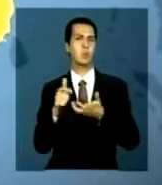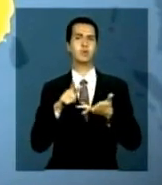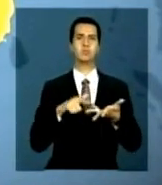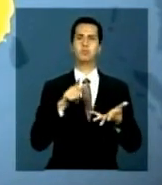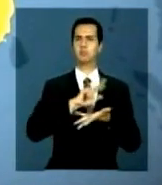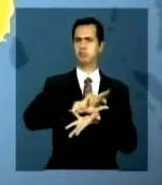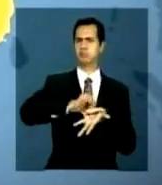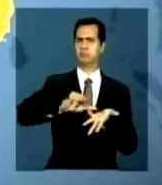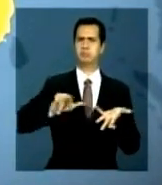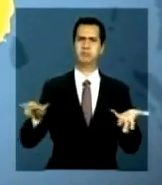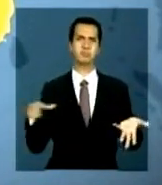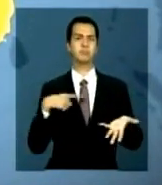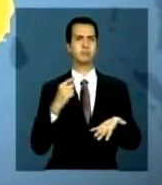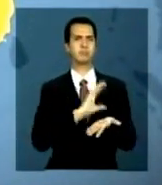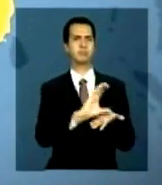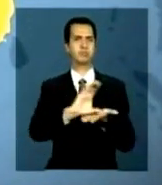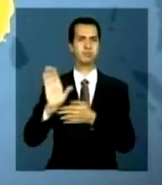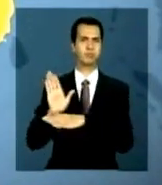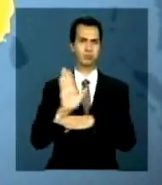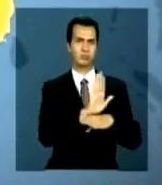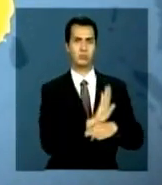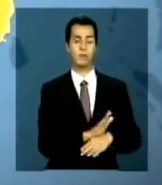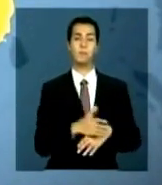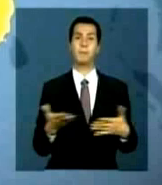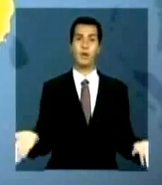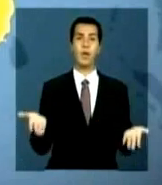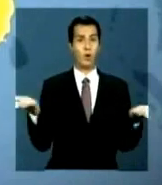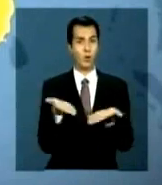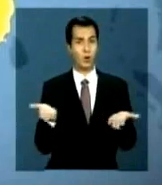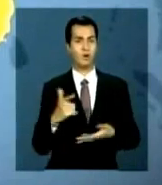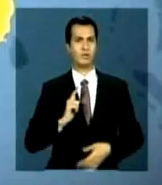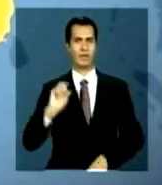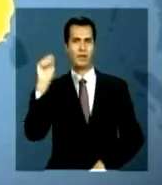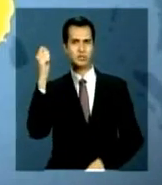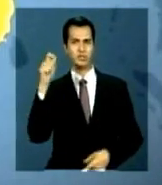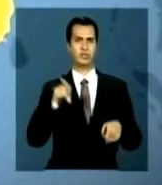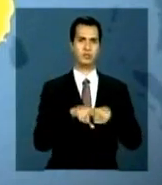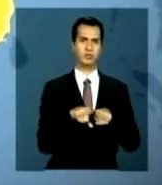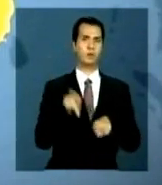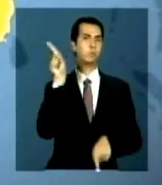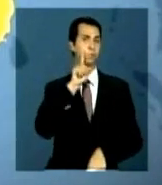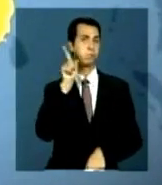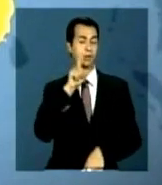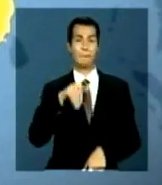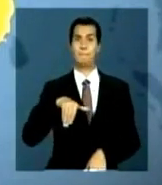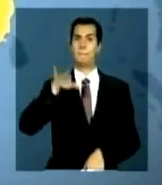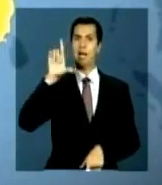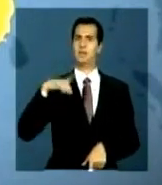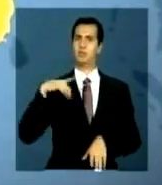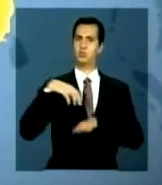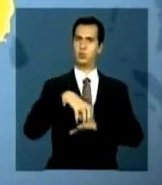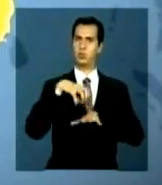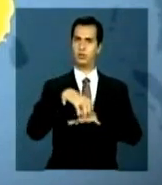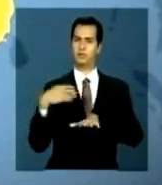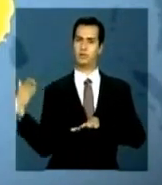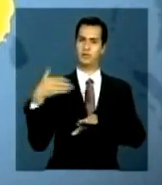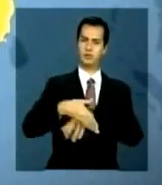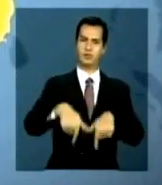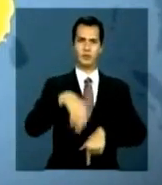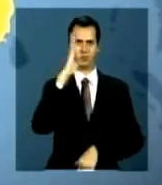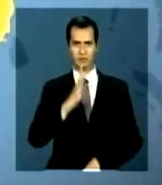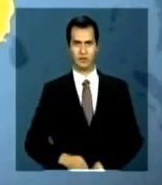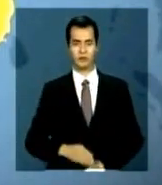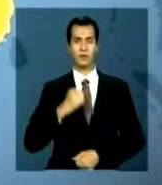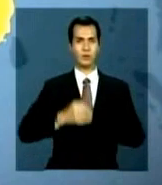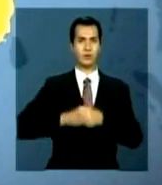viagens entre outros por enquanto Argentina e Estados Unidos são os países que mais mandam turistas para o Brasil na mira